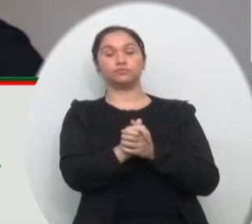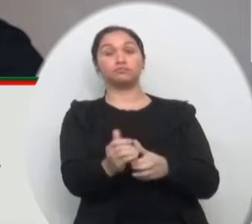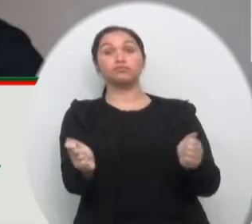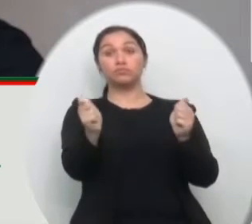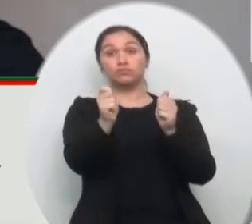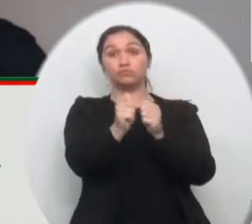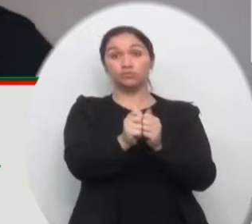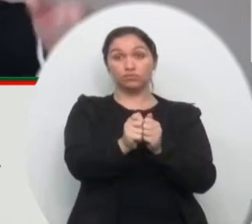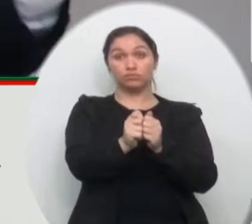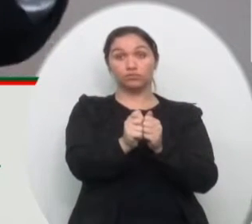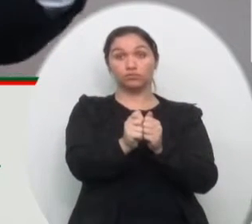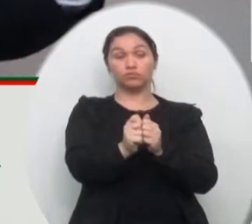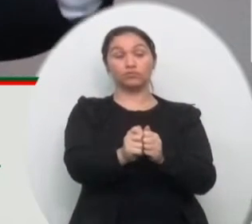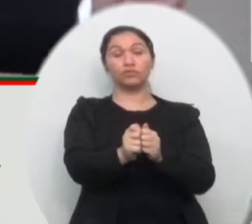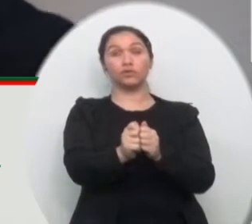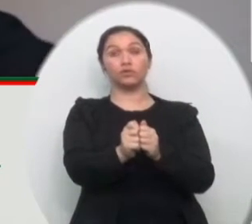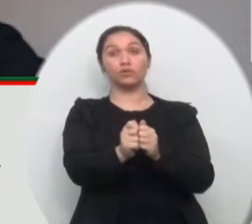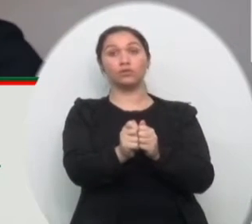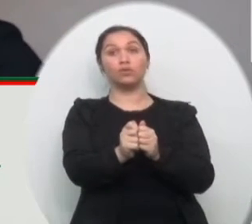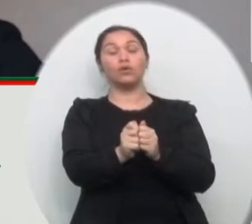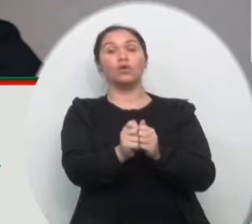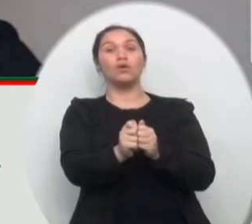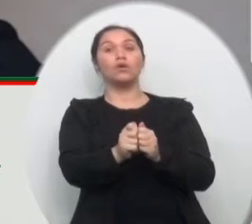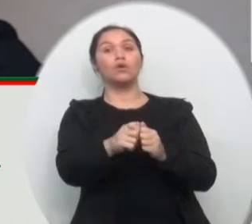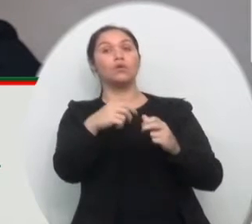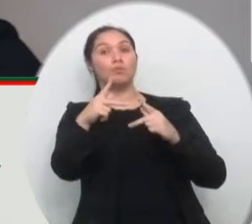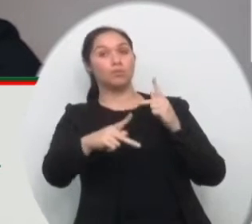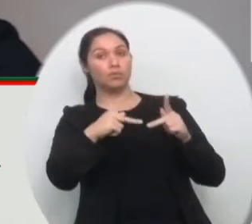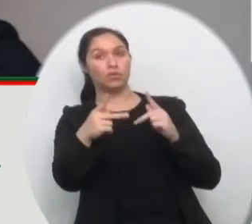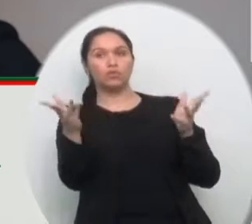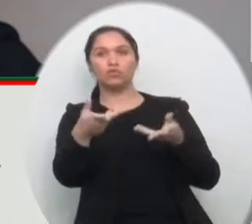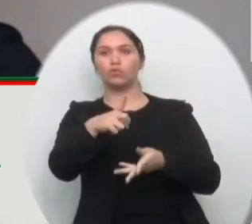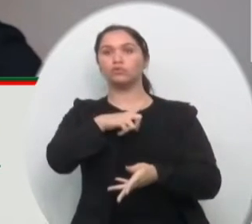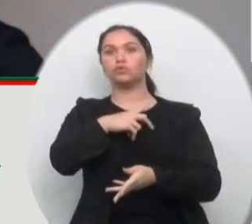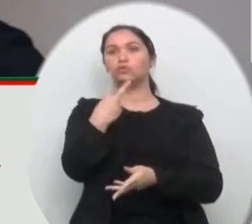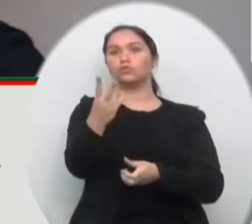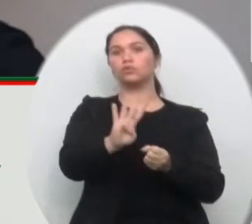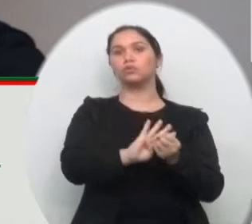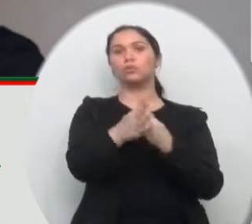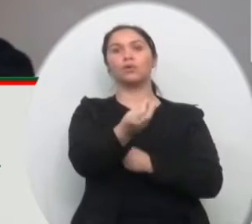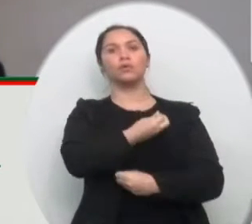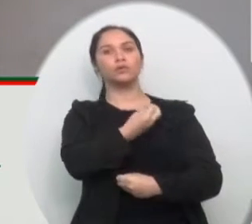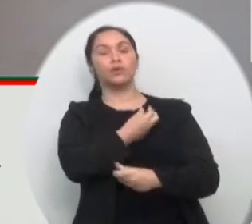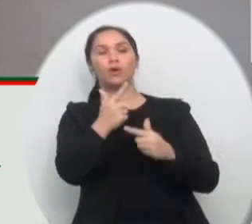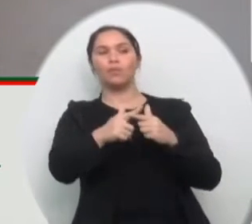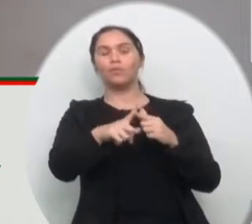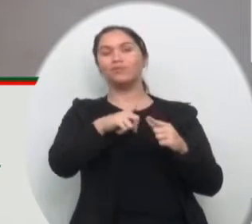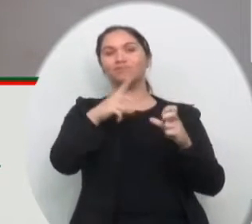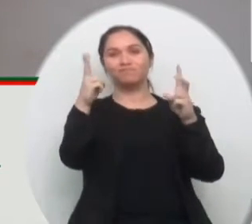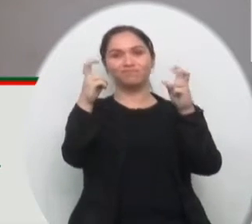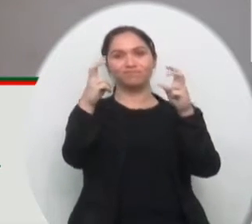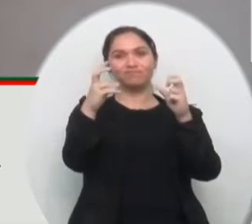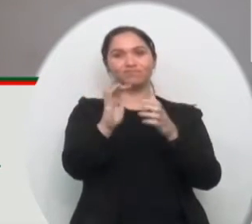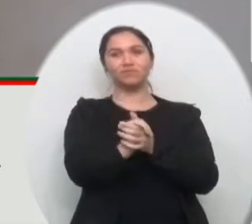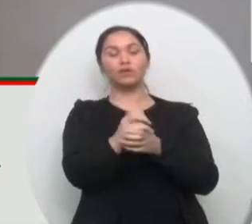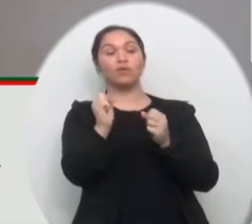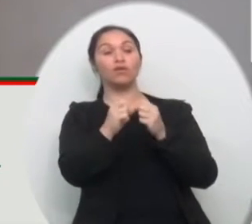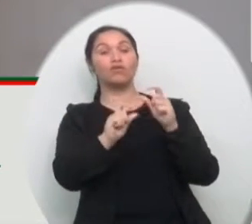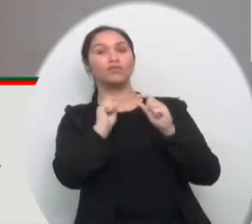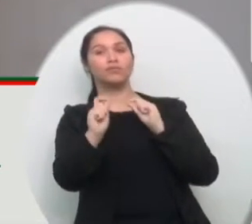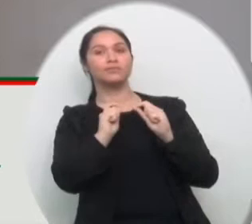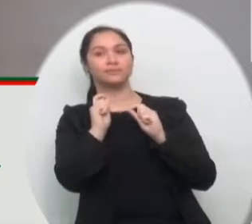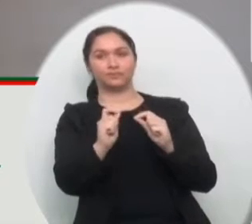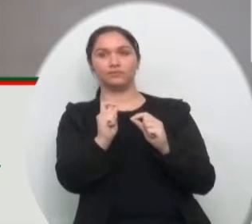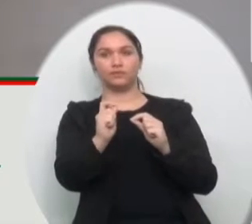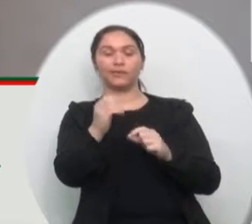recebemos aqui as comunidades de Morro Albino, Capão Bonito e Verdinho, sobre o assunto que há muito tempo vem prejudicando aquela região.